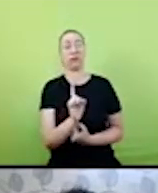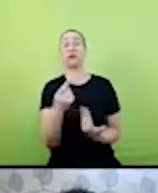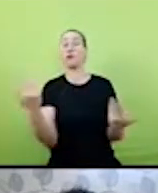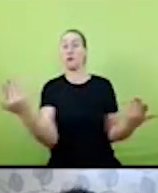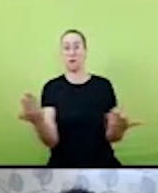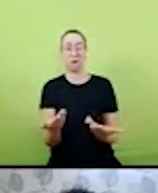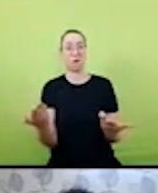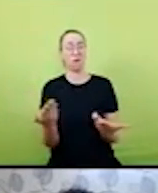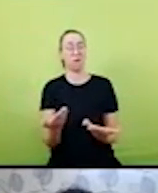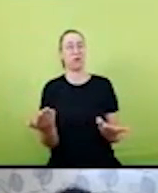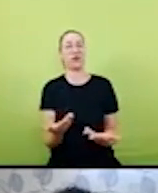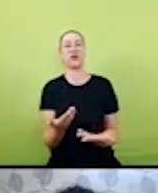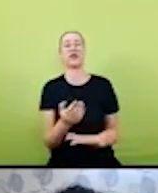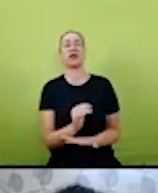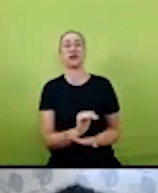estamos